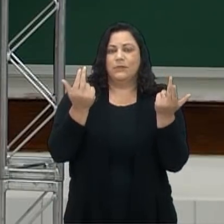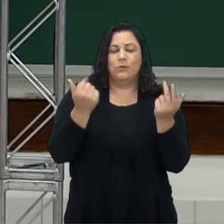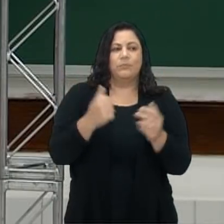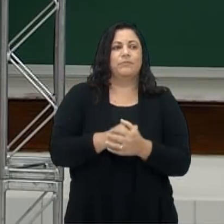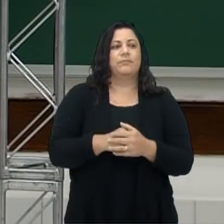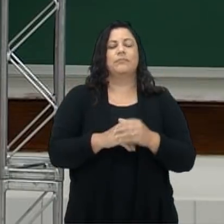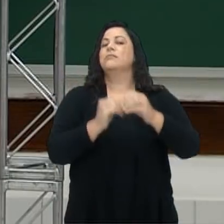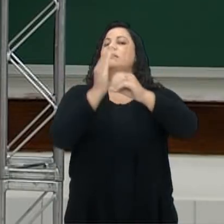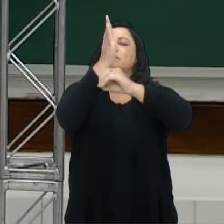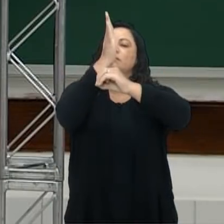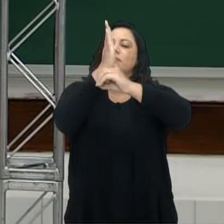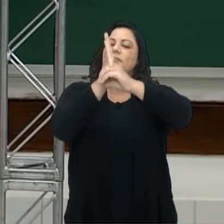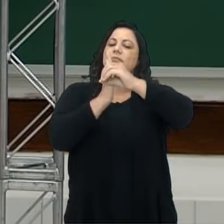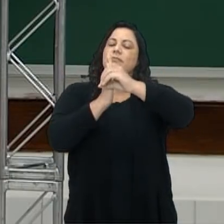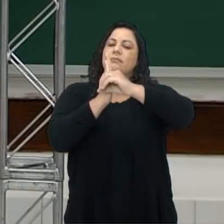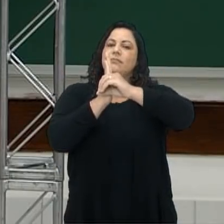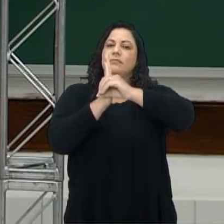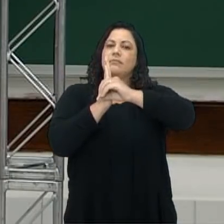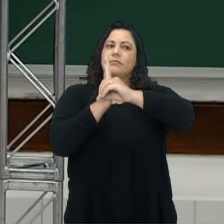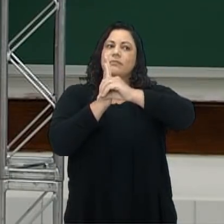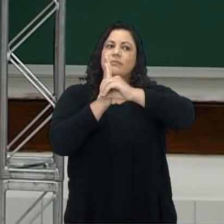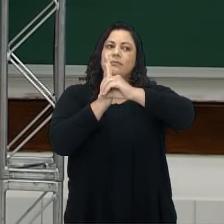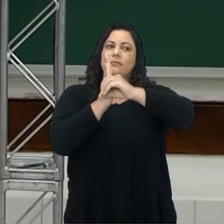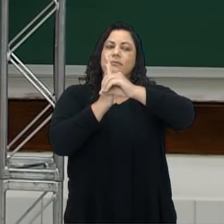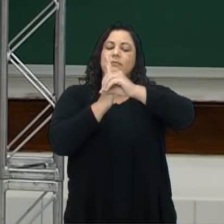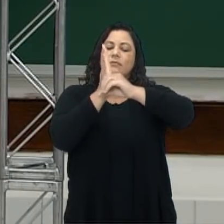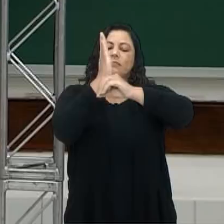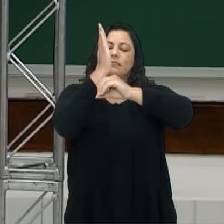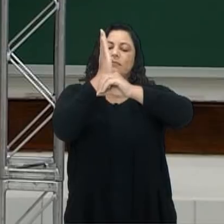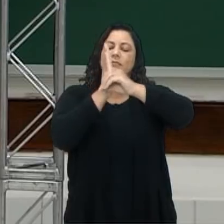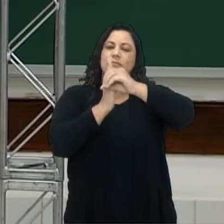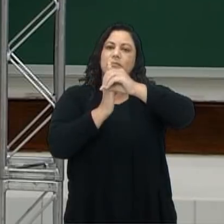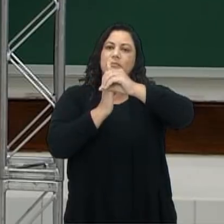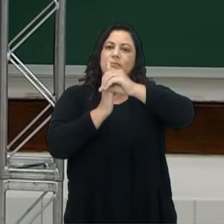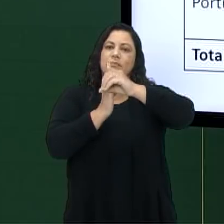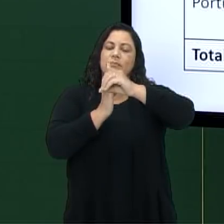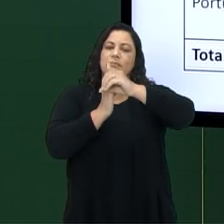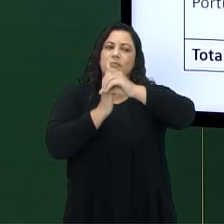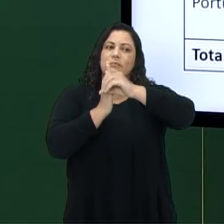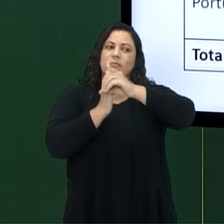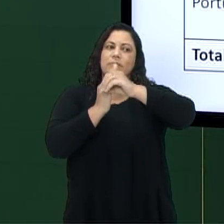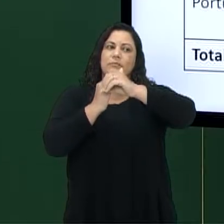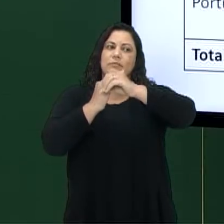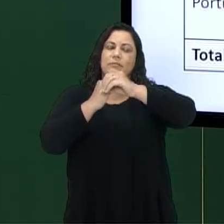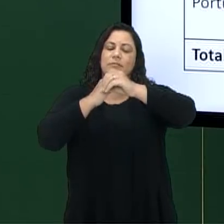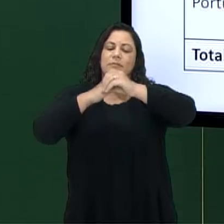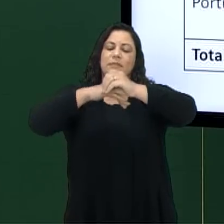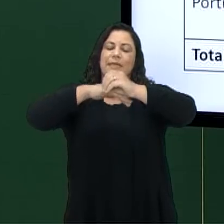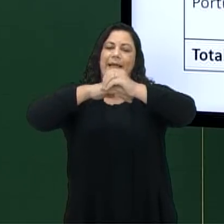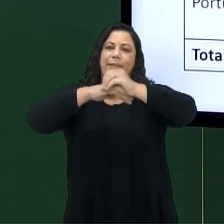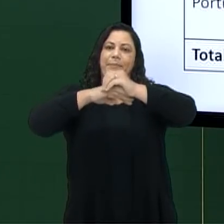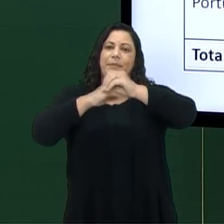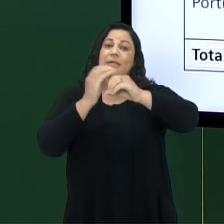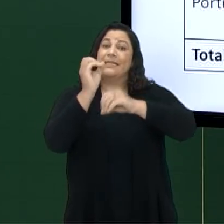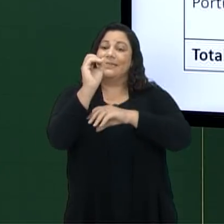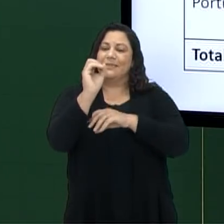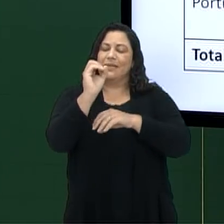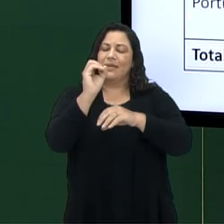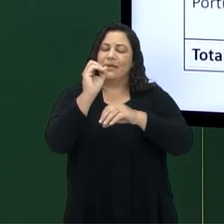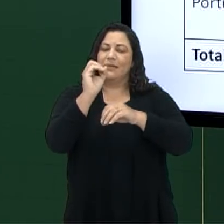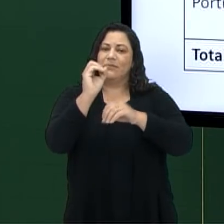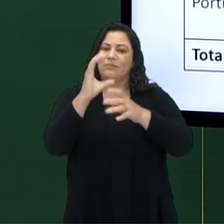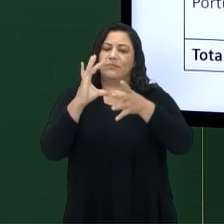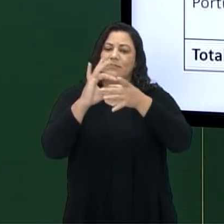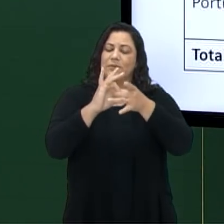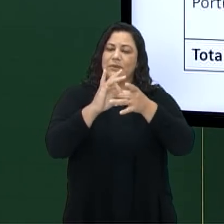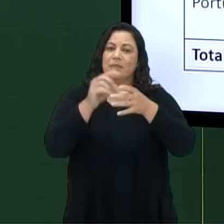Coloco o centro aqui, no centro do círculo. abro a partir do zero, o zero coincide com a